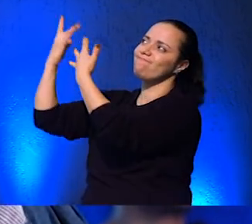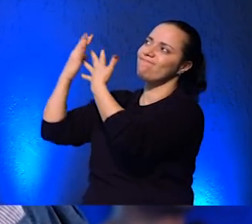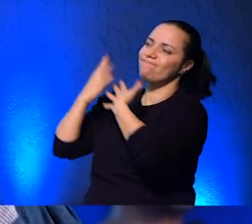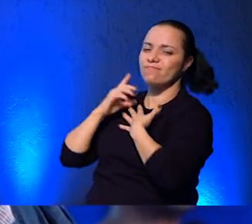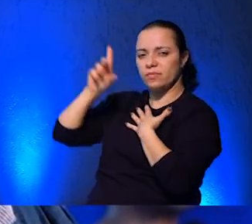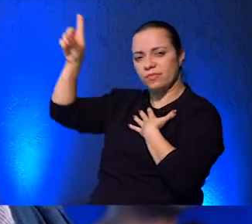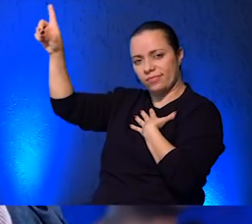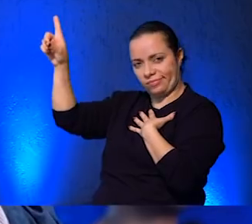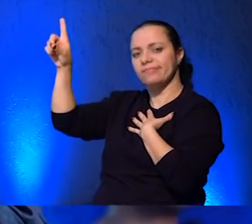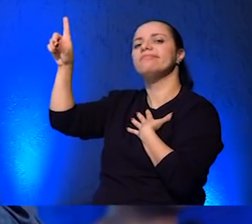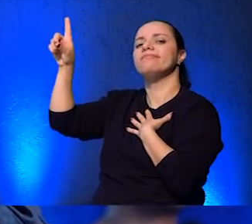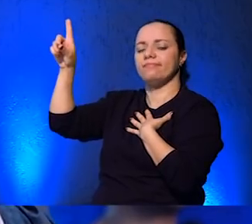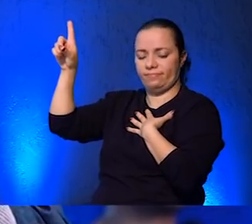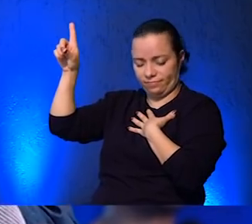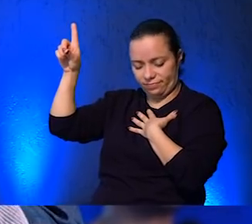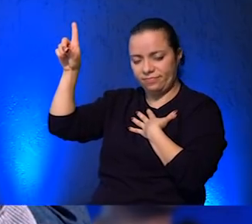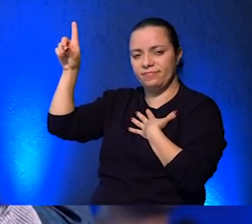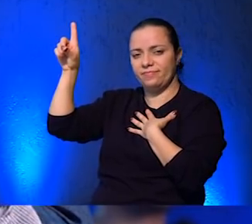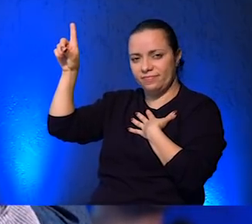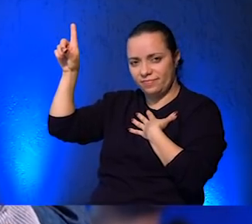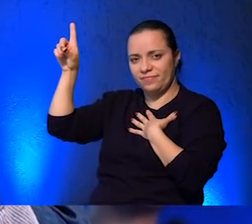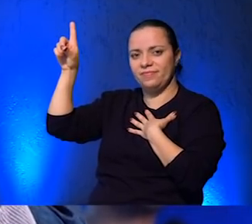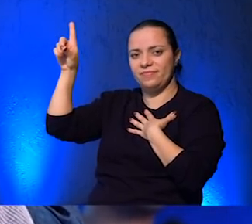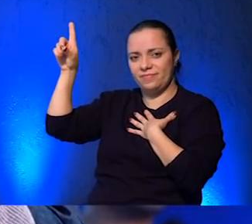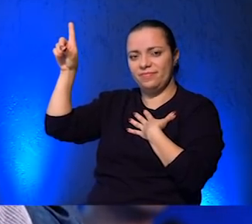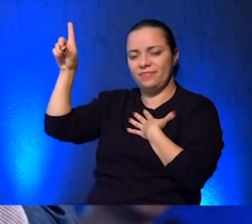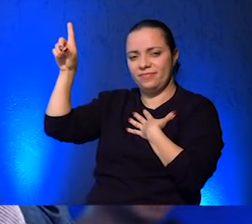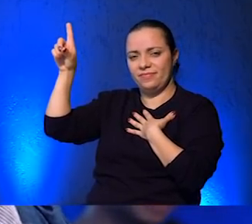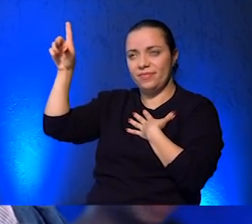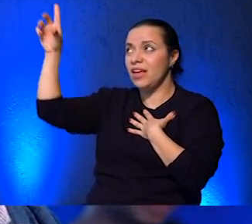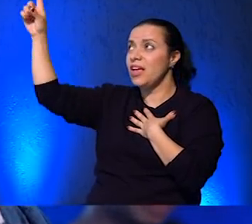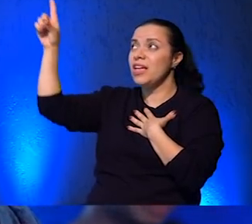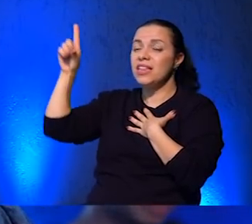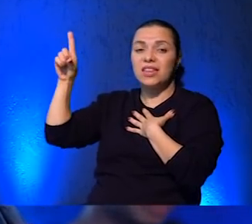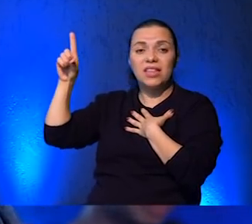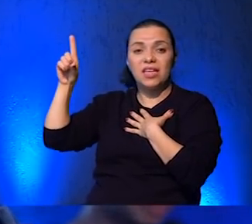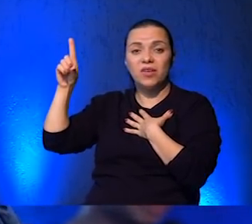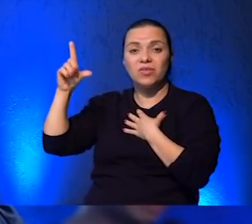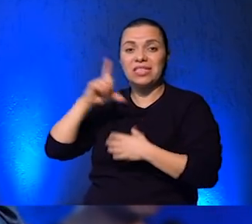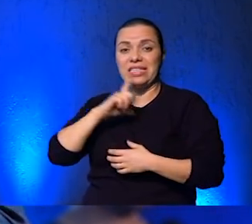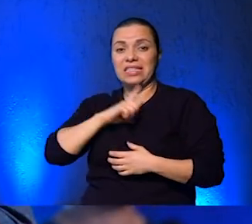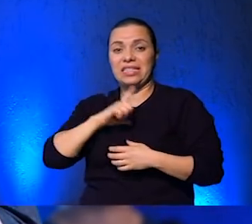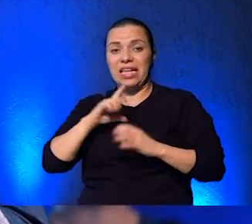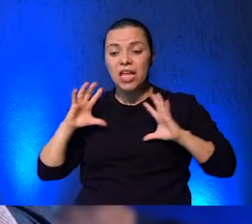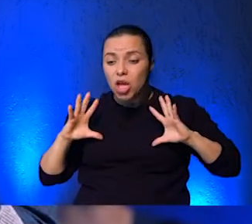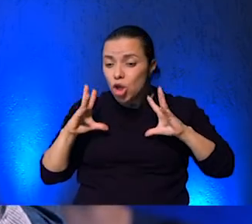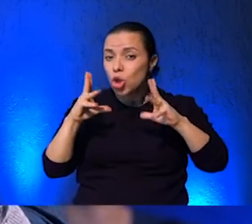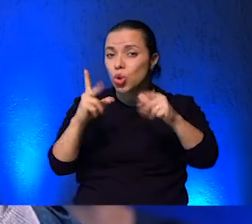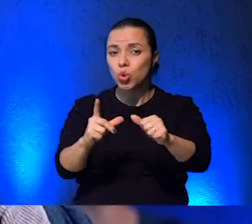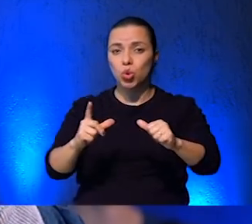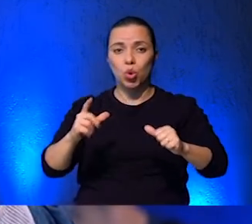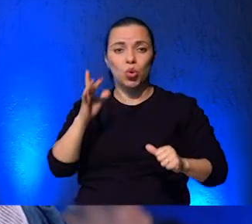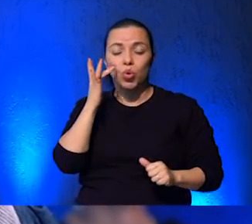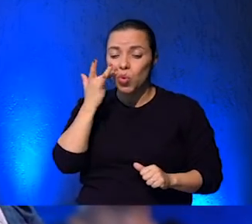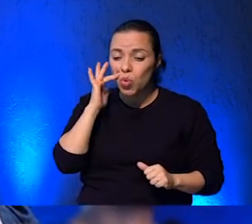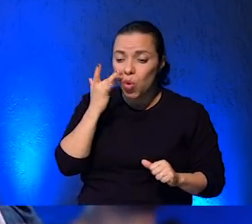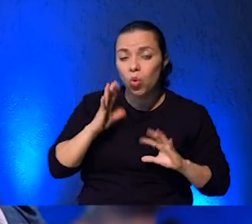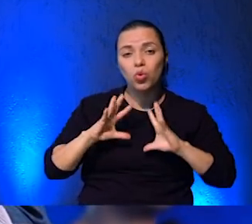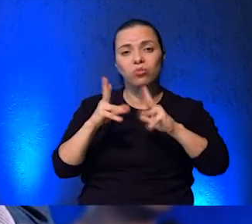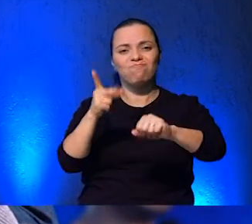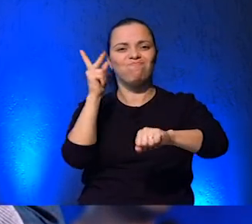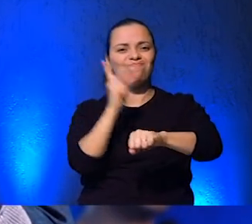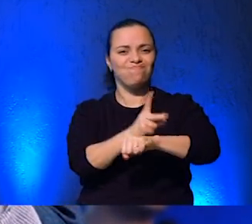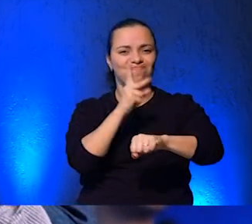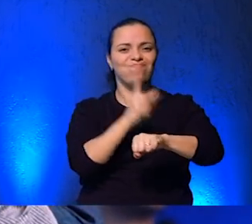pessoa não que enriquece uma pessoa é a benção de deus deus é o dono do ouro e da prata é ele que